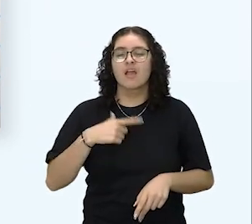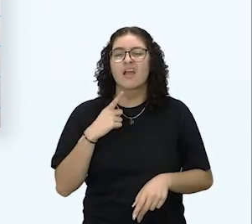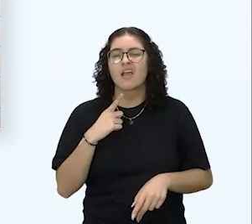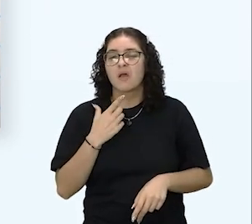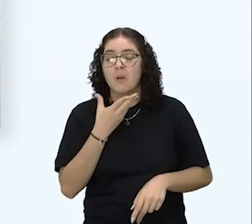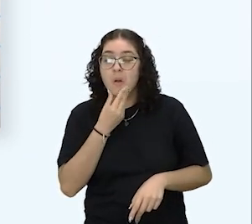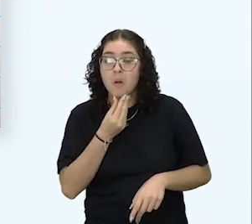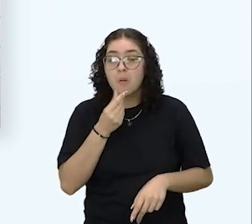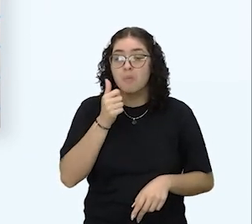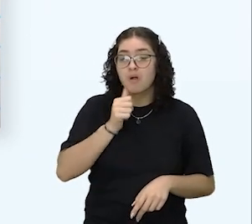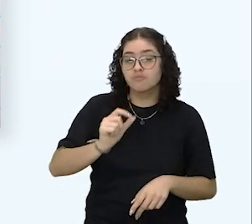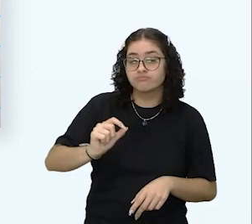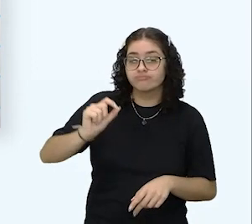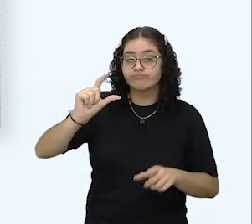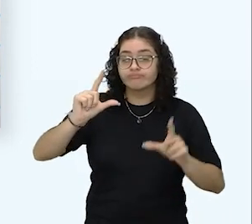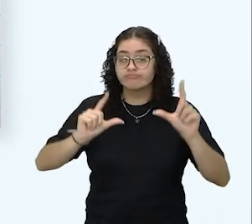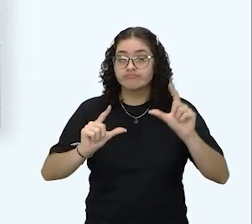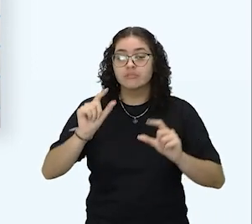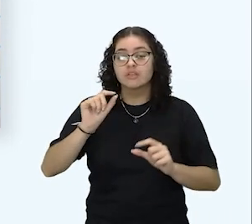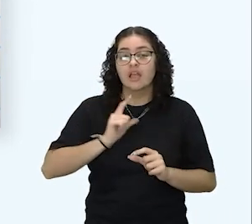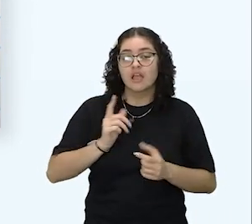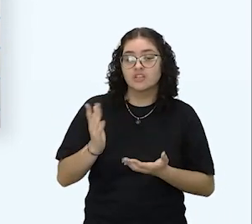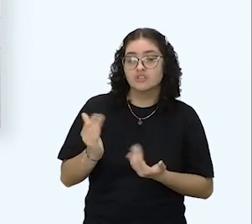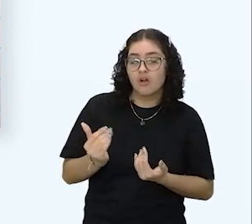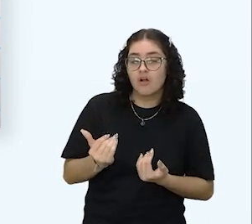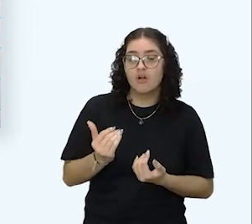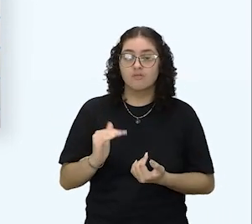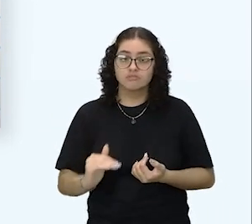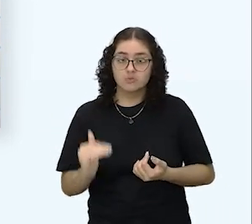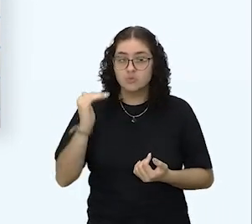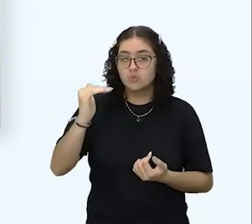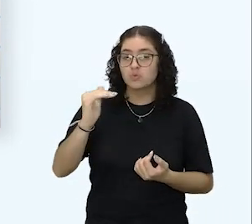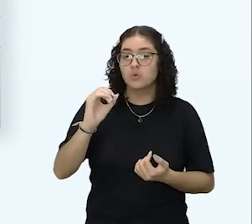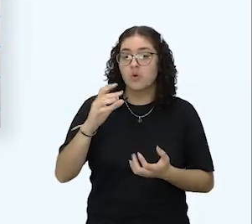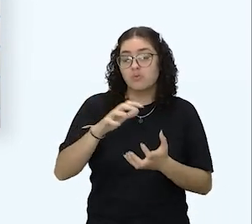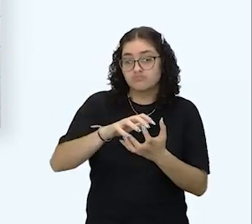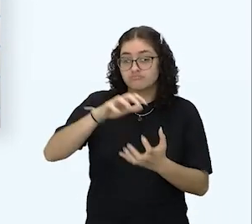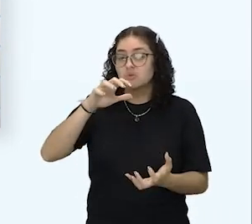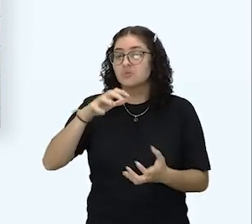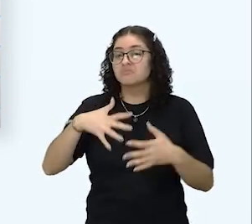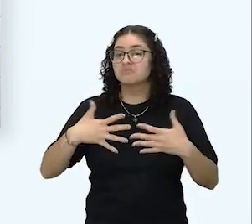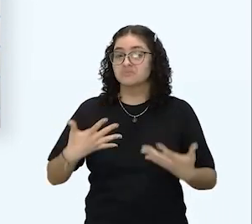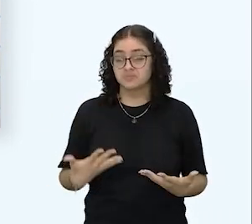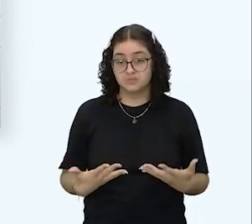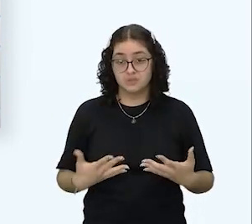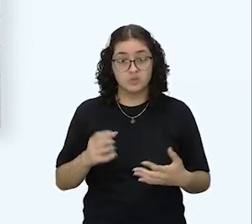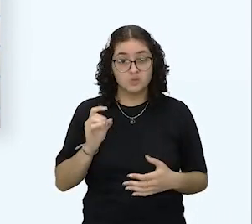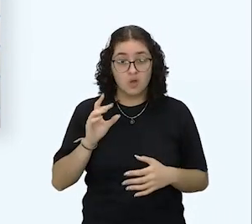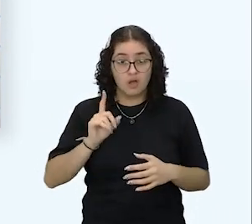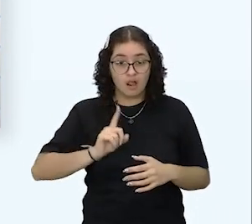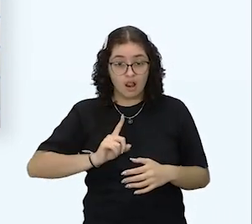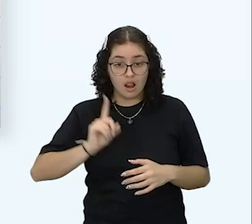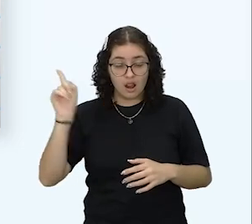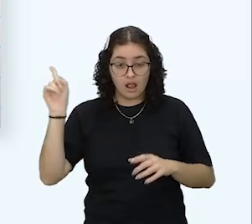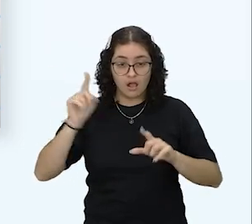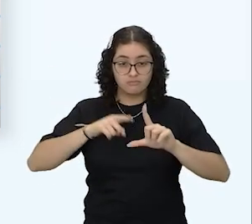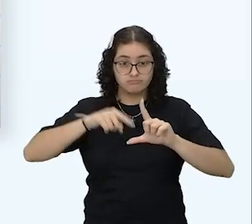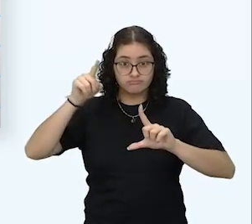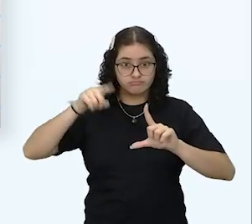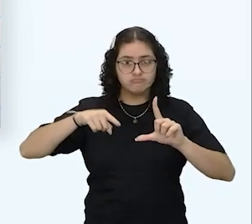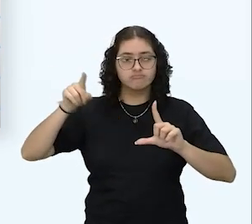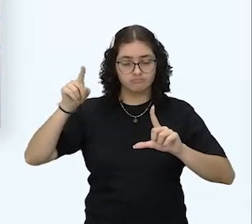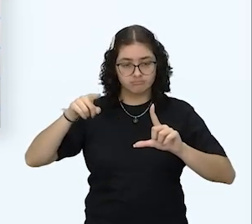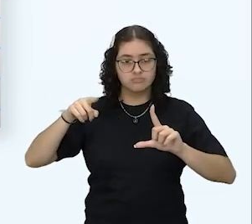se a população representada possui mais jovens, adultos ou idosos, enfim. Em um único gráfico, diversas questões sobre